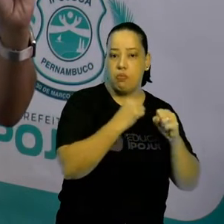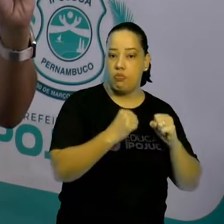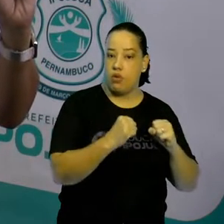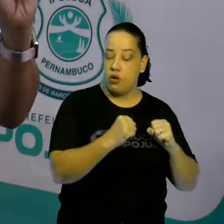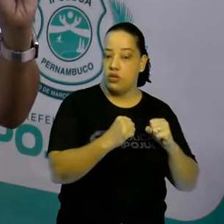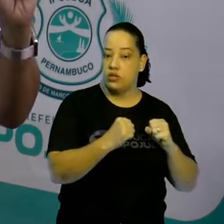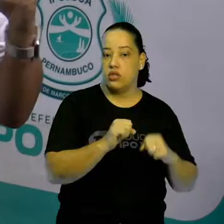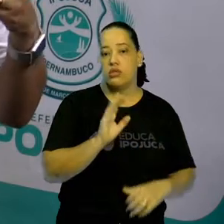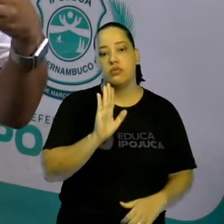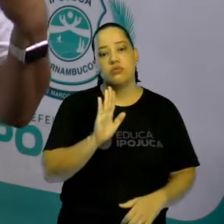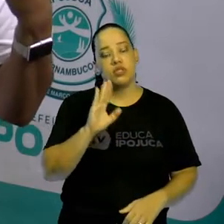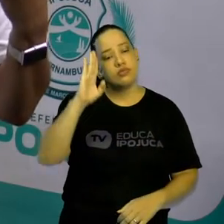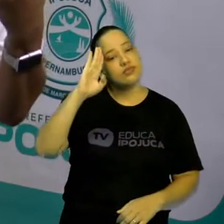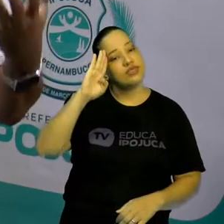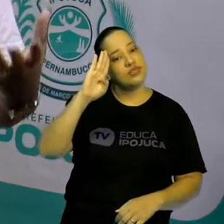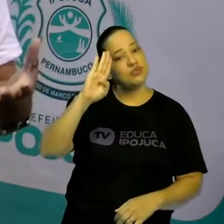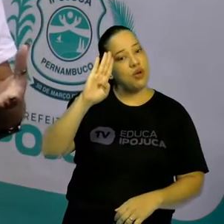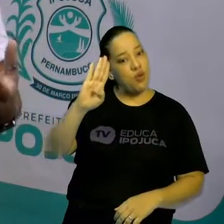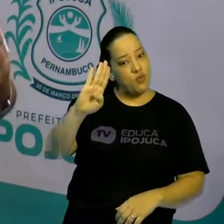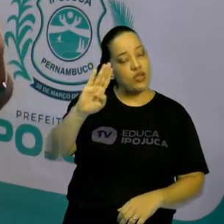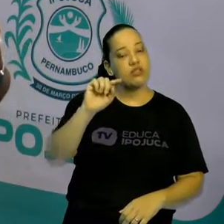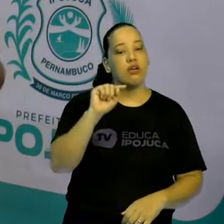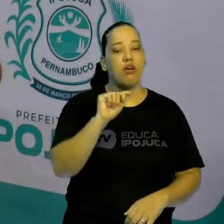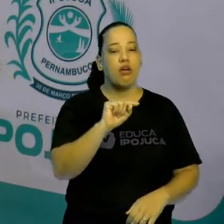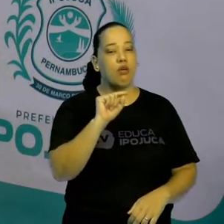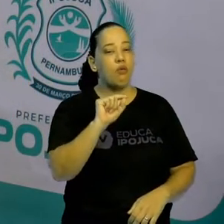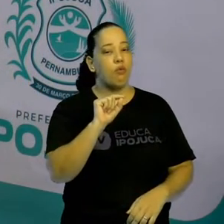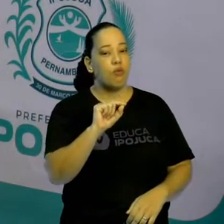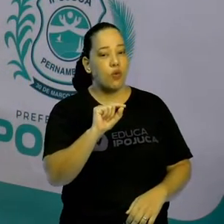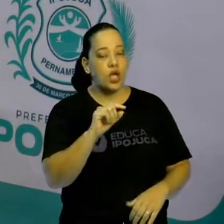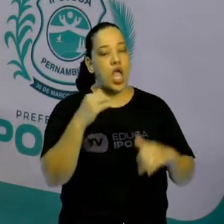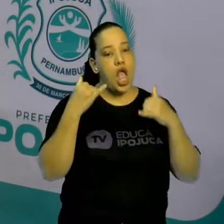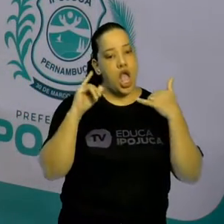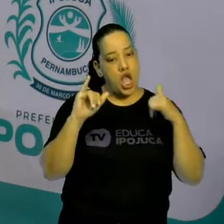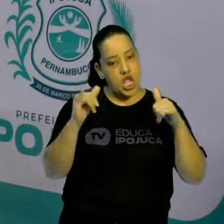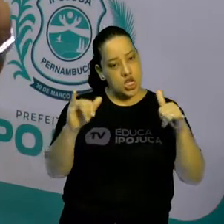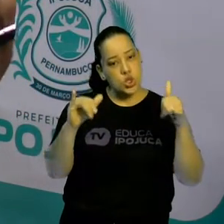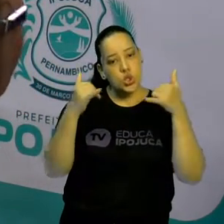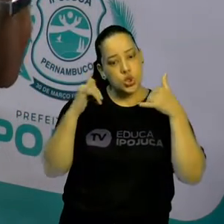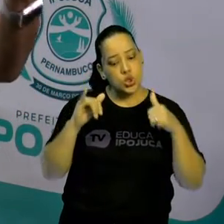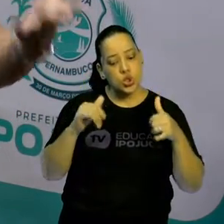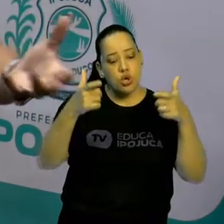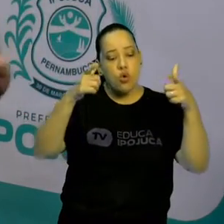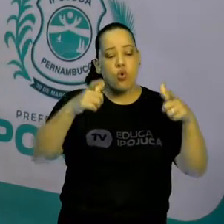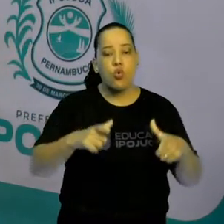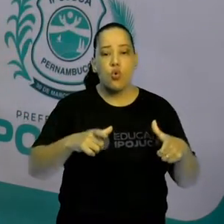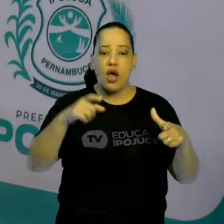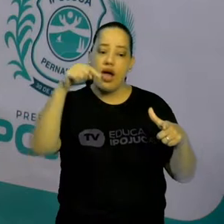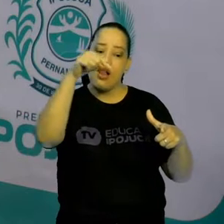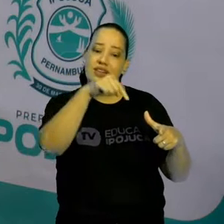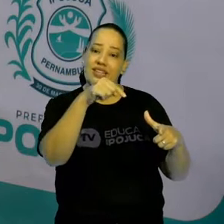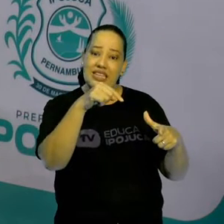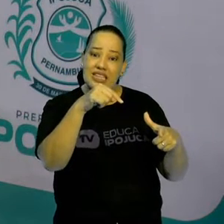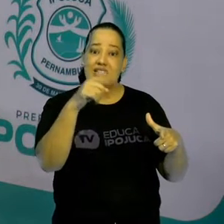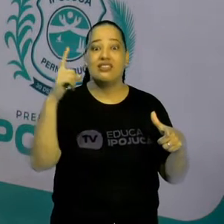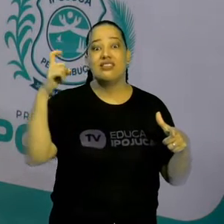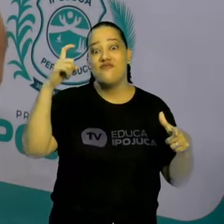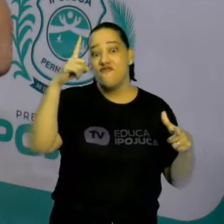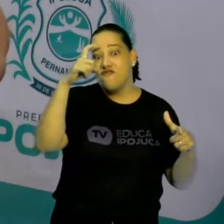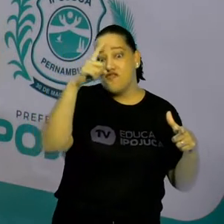principalmente, ela vai oferecer energia para aquelas regiões onde é mais difícil chegar a energia